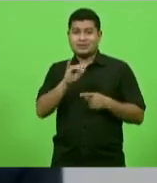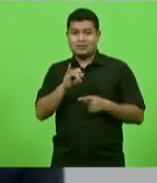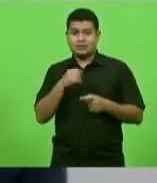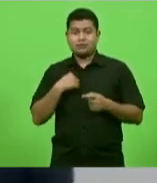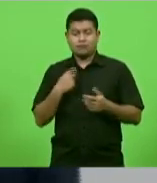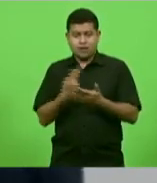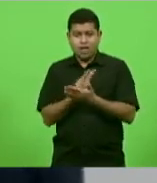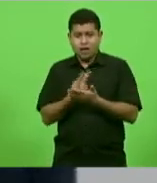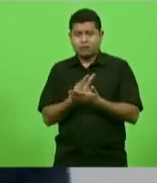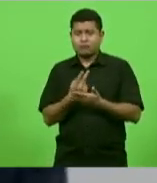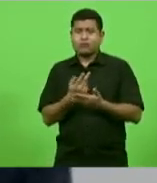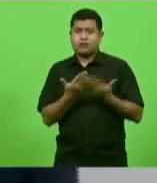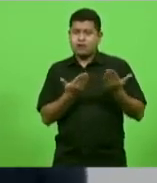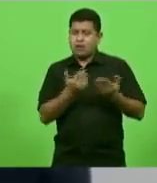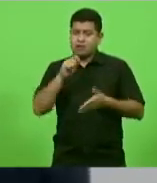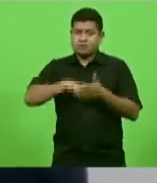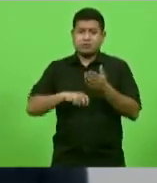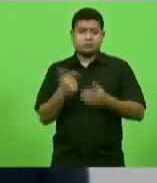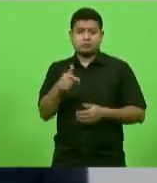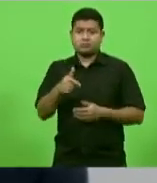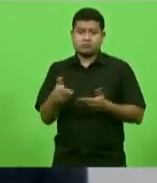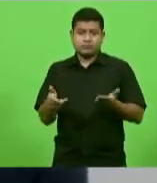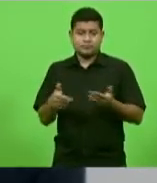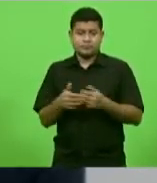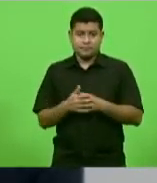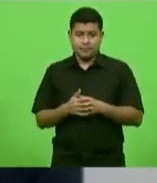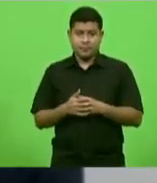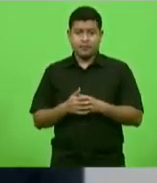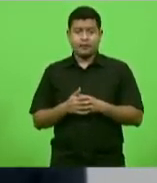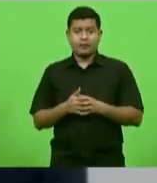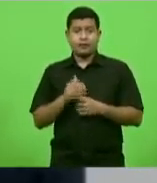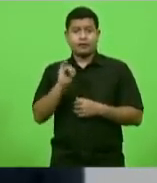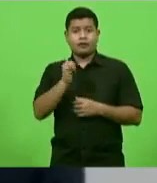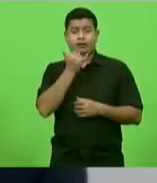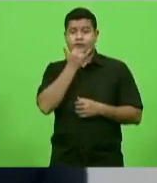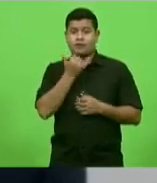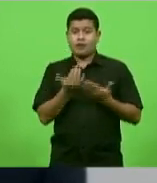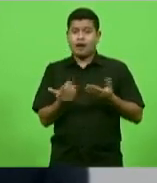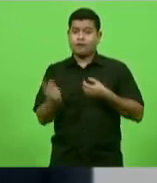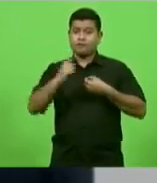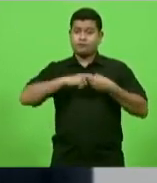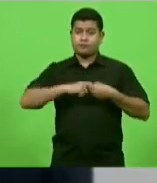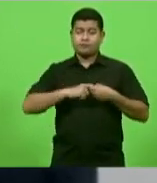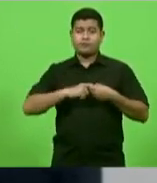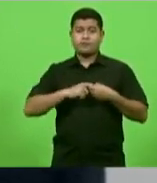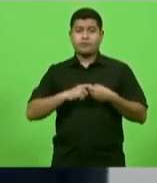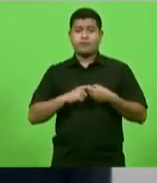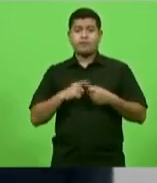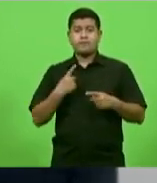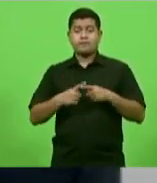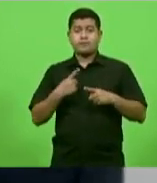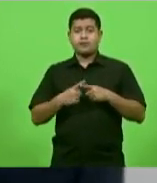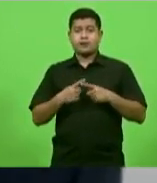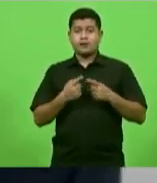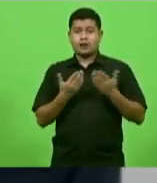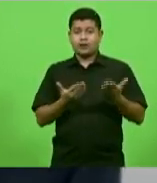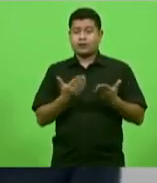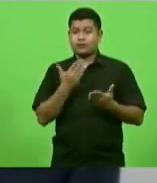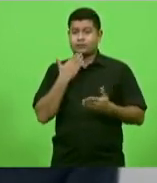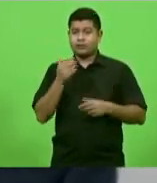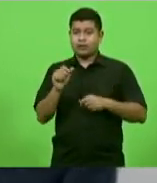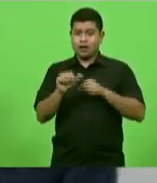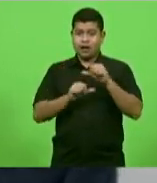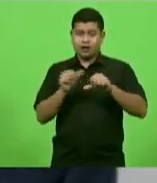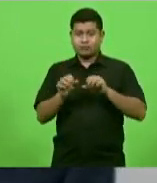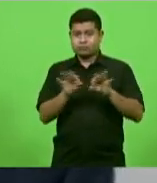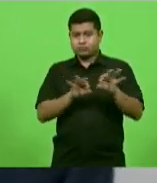com a sua assinatura. Da mesma forma, não justificava a devolução, pois a alegação de que pedia de ajuste